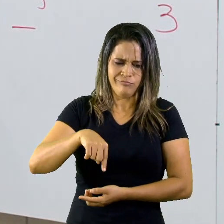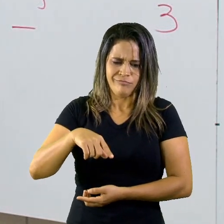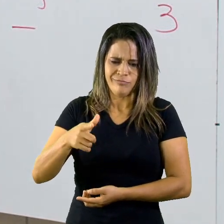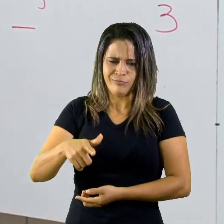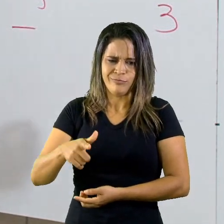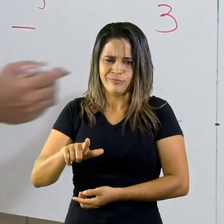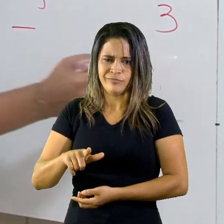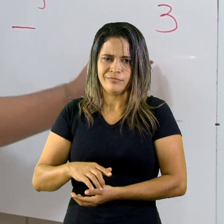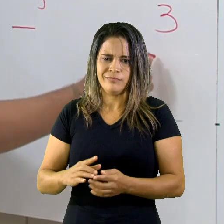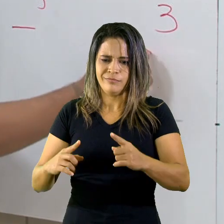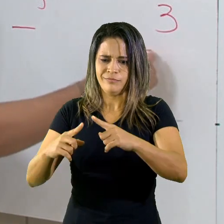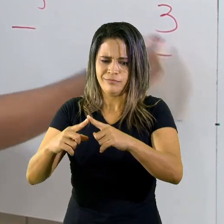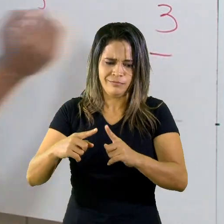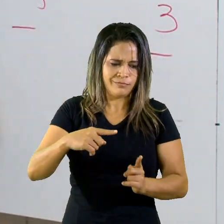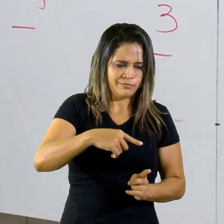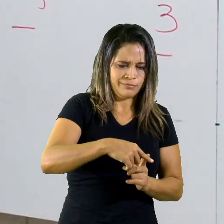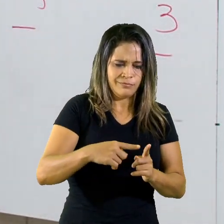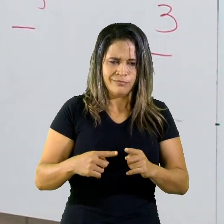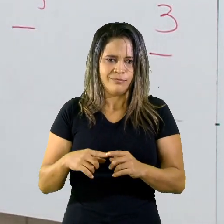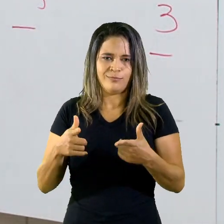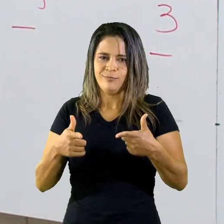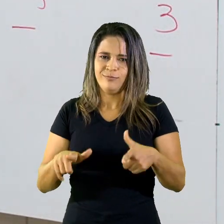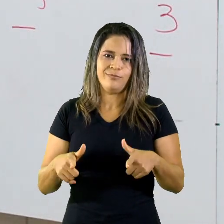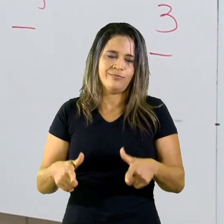não possui vértices.